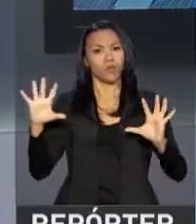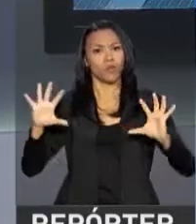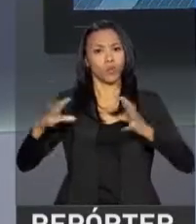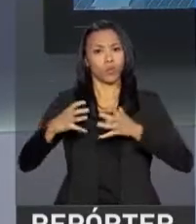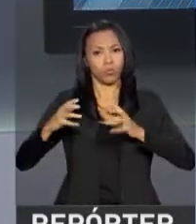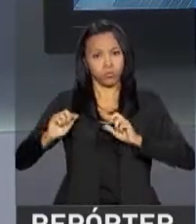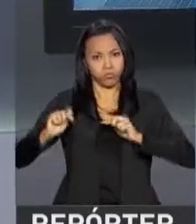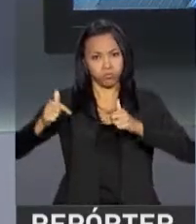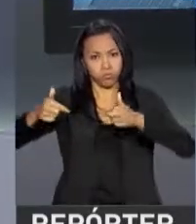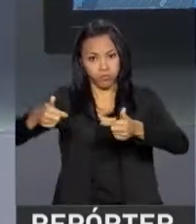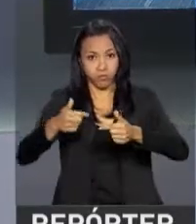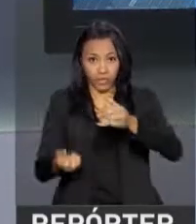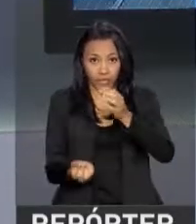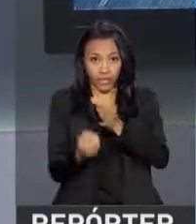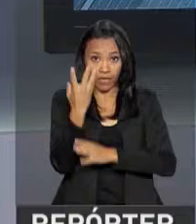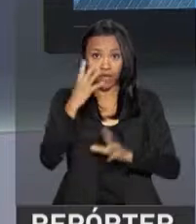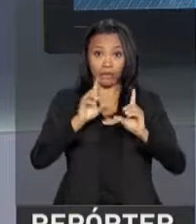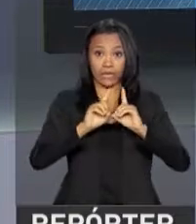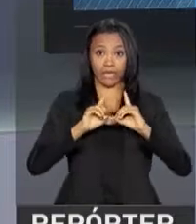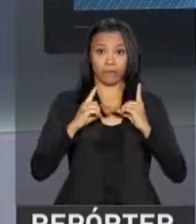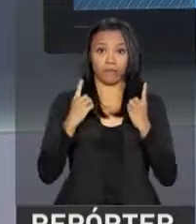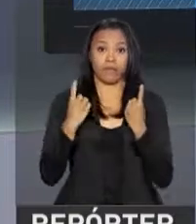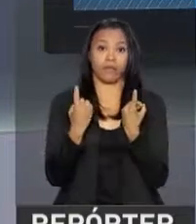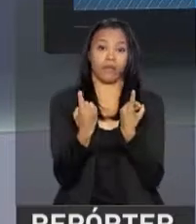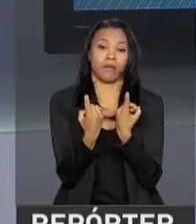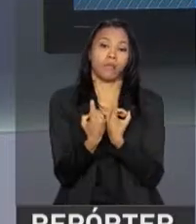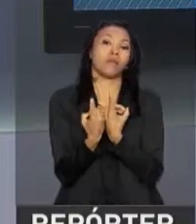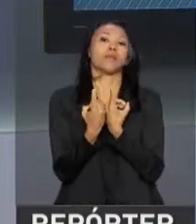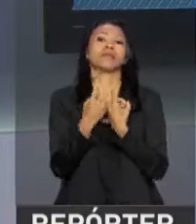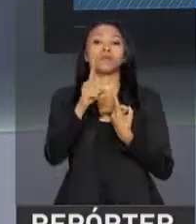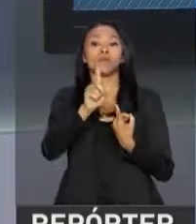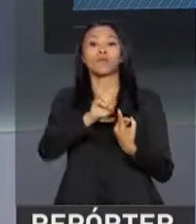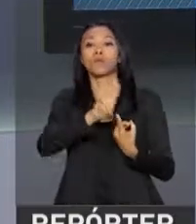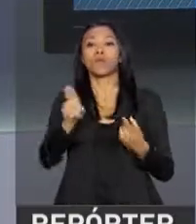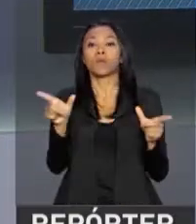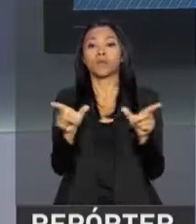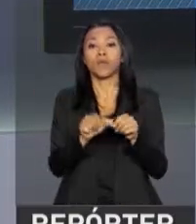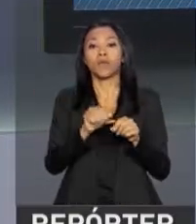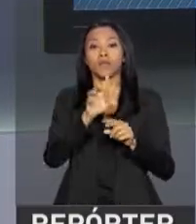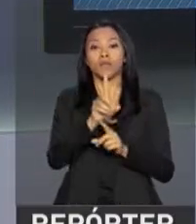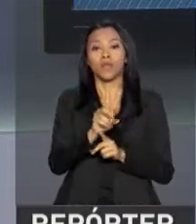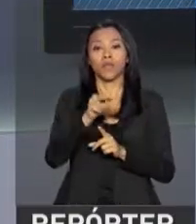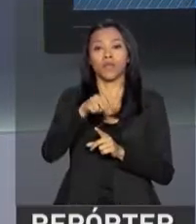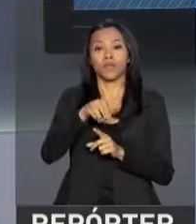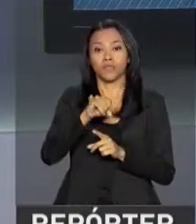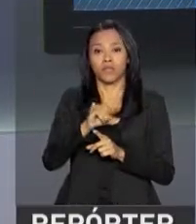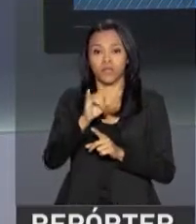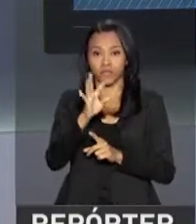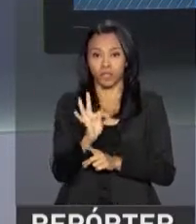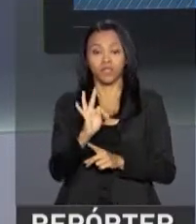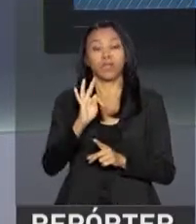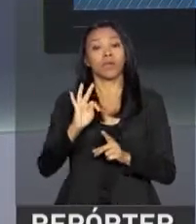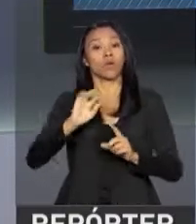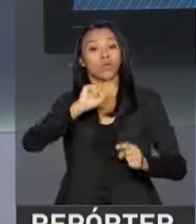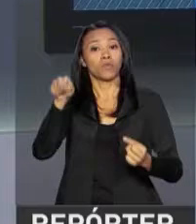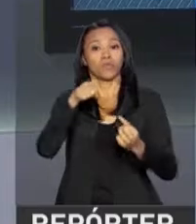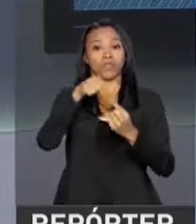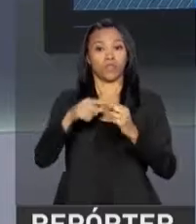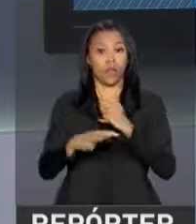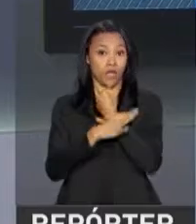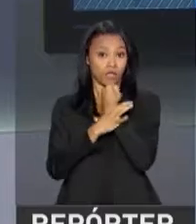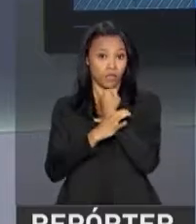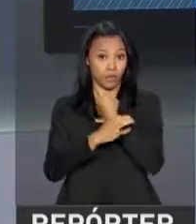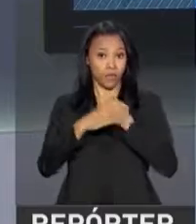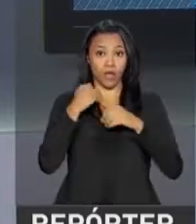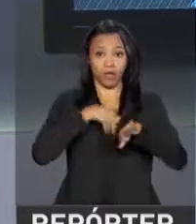sendo criada pelo departamento nacional de infraestrutura de transportes denit para garantir o tráfego na br 163 no